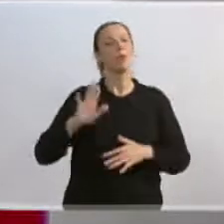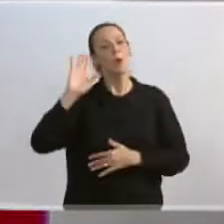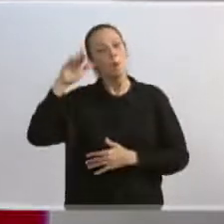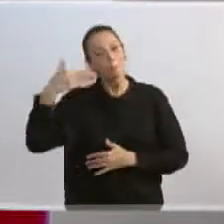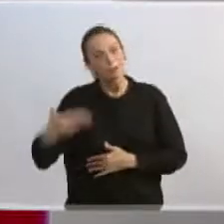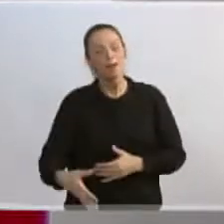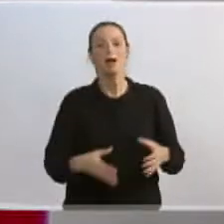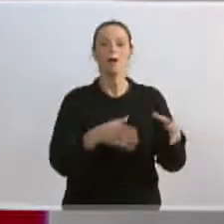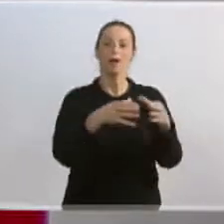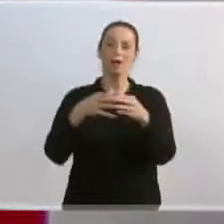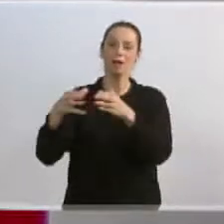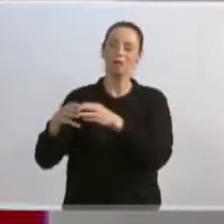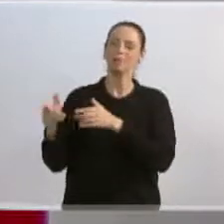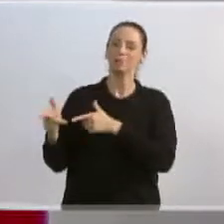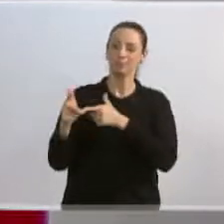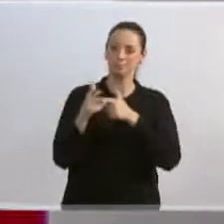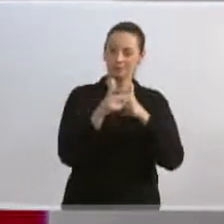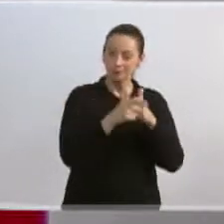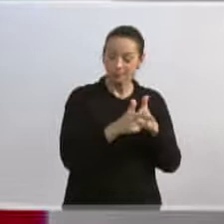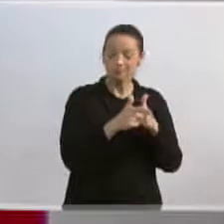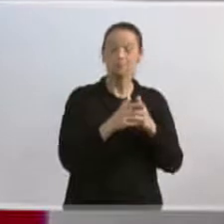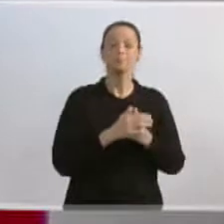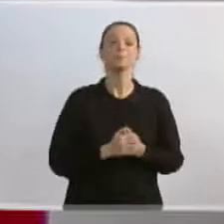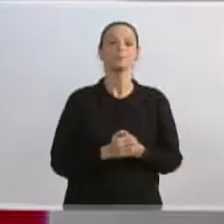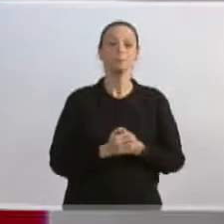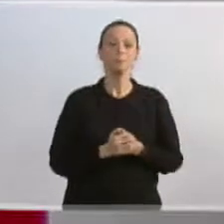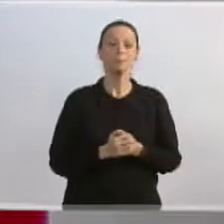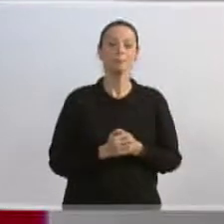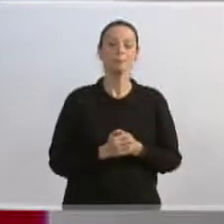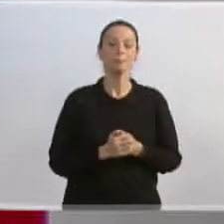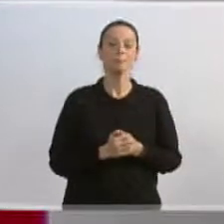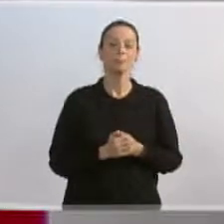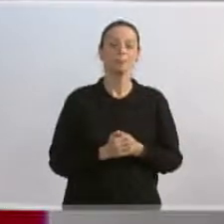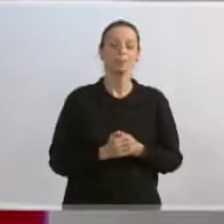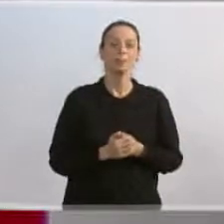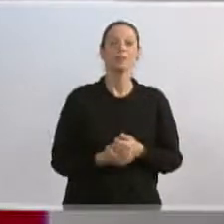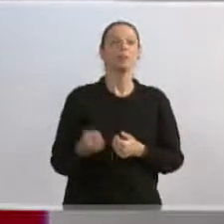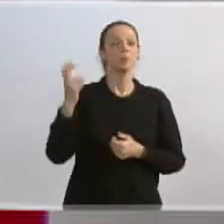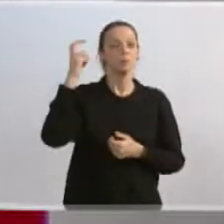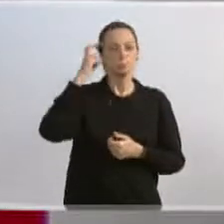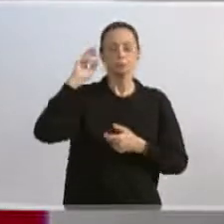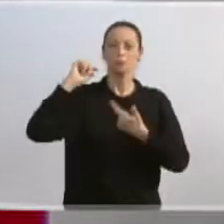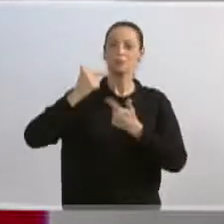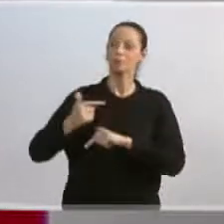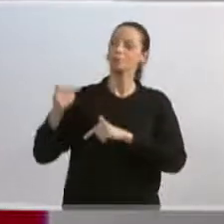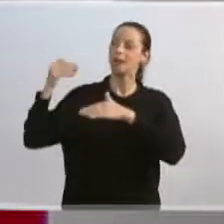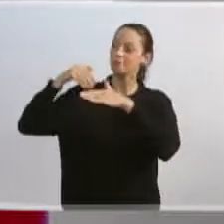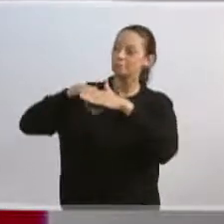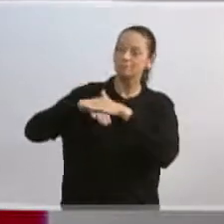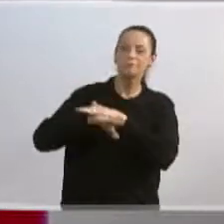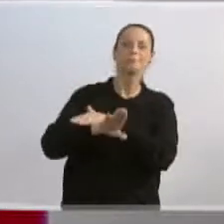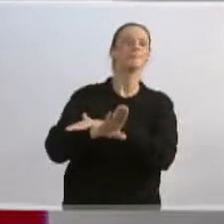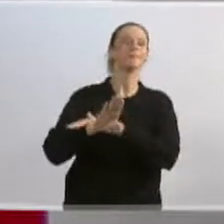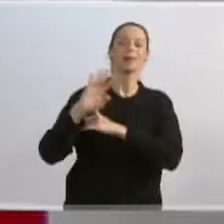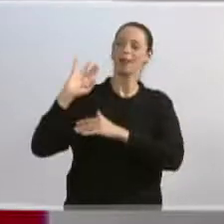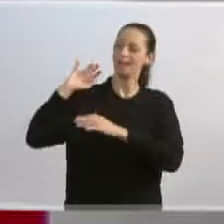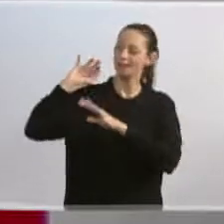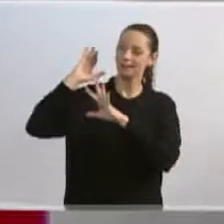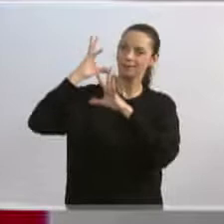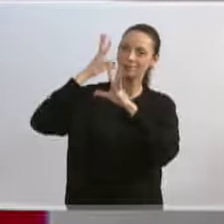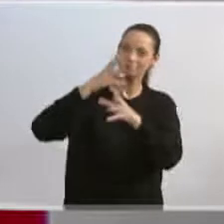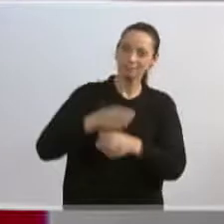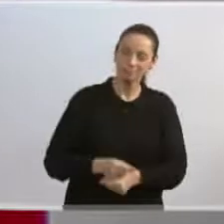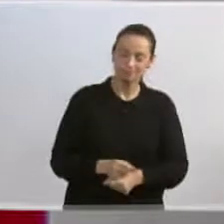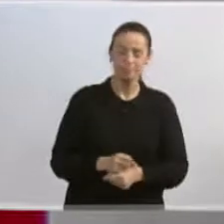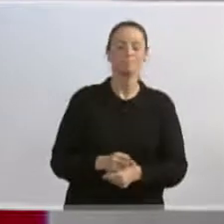caça e tiro de blumenau aqueles que guardam uma forma muito peculiar a cultura da